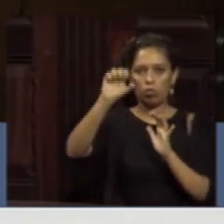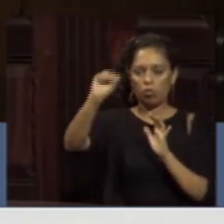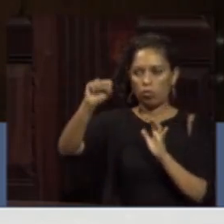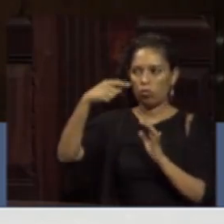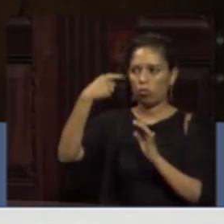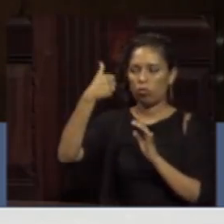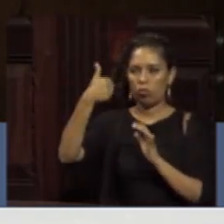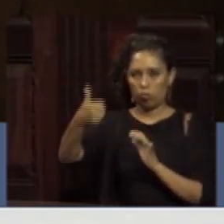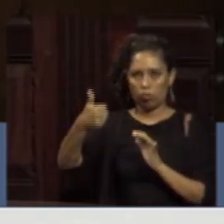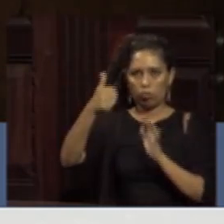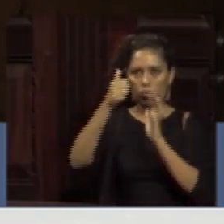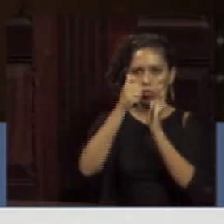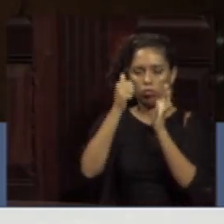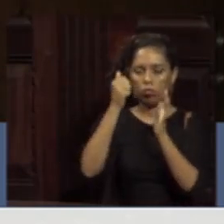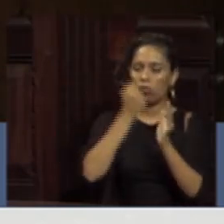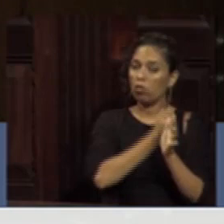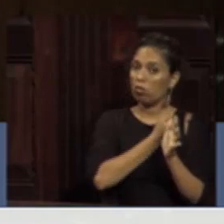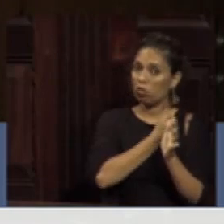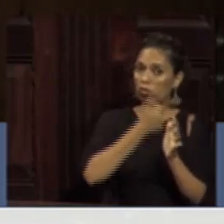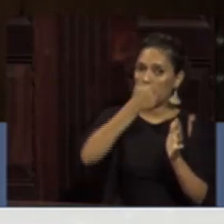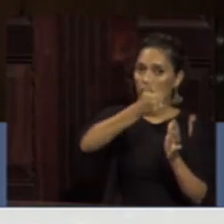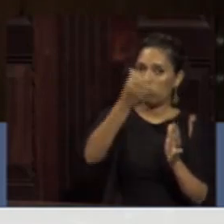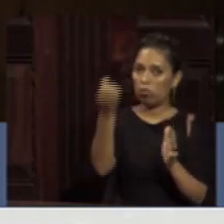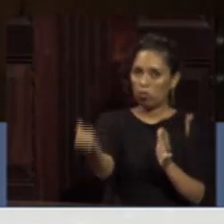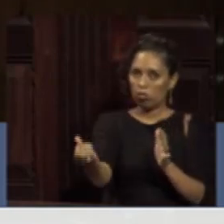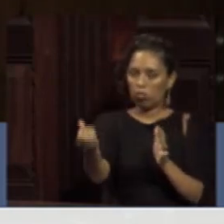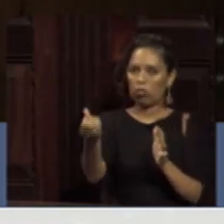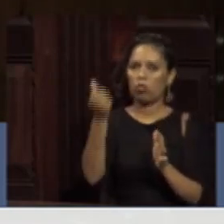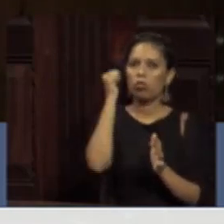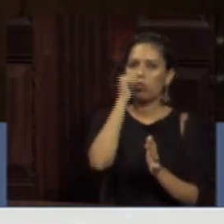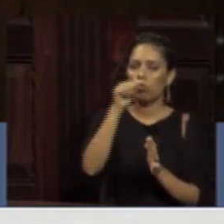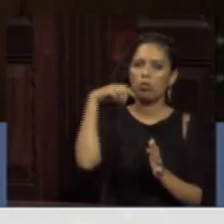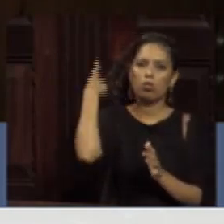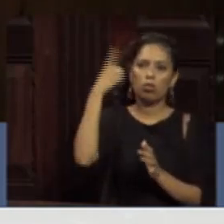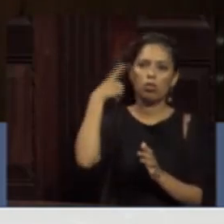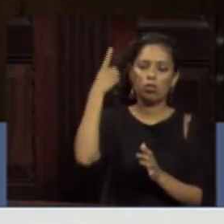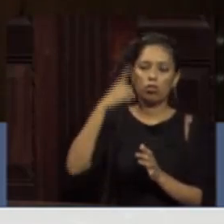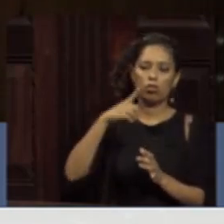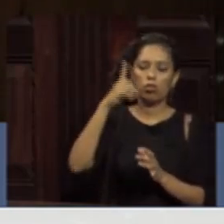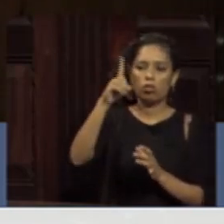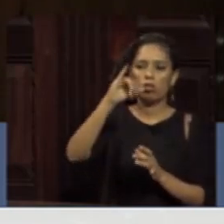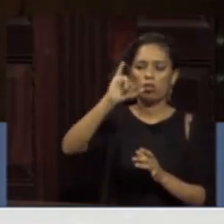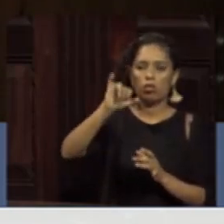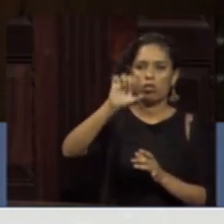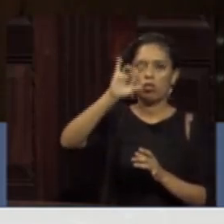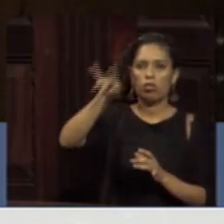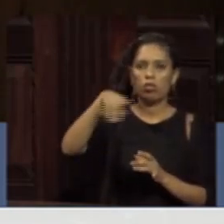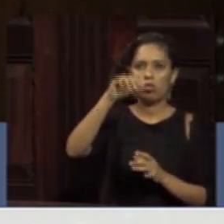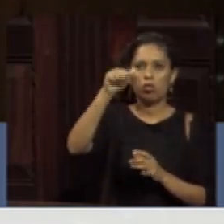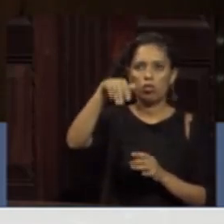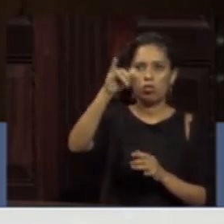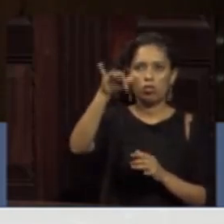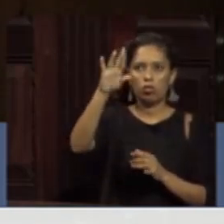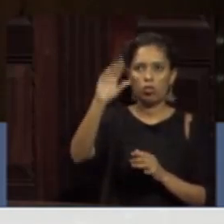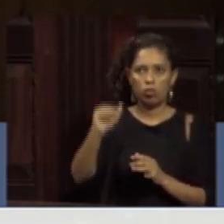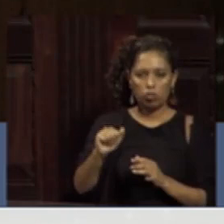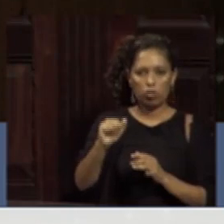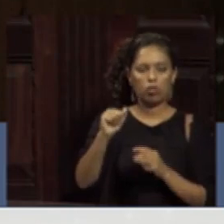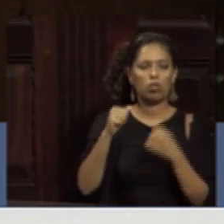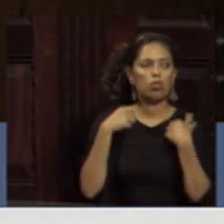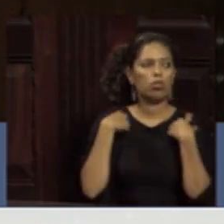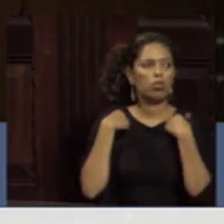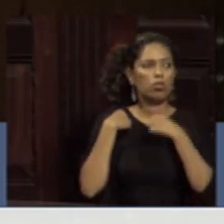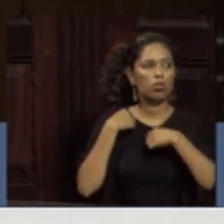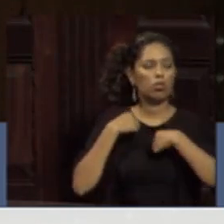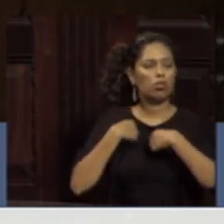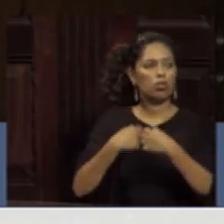2016, que obriga as maternidades do Estado do Rio de Janeiro a realizarem um aborto legal nos casos de estupro, nos casos de risco de vida